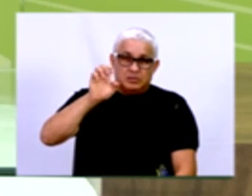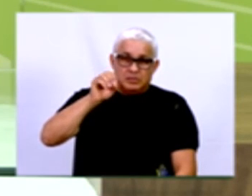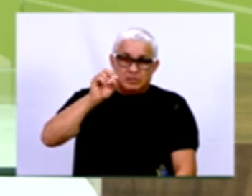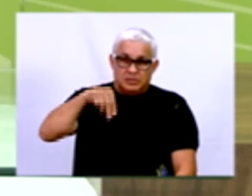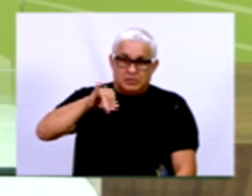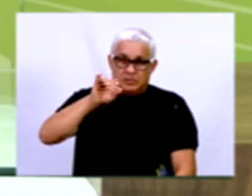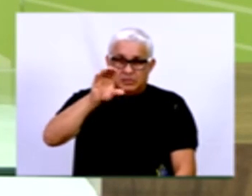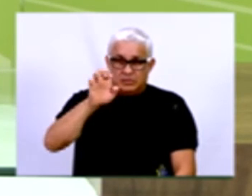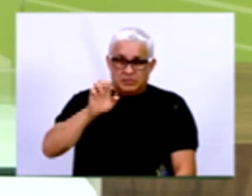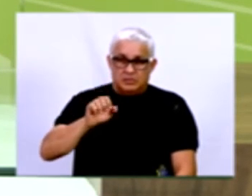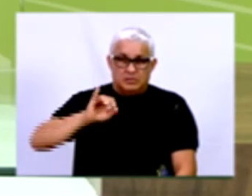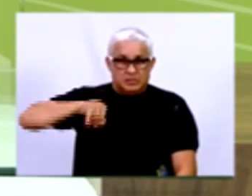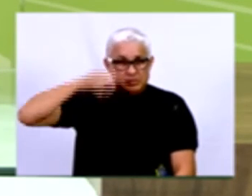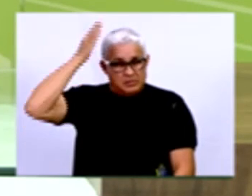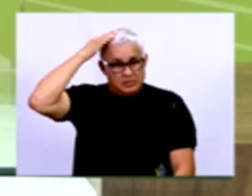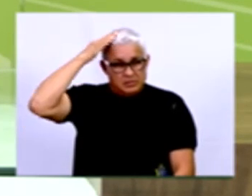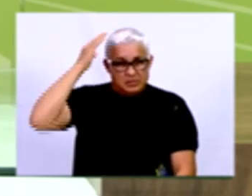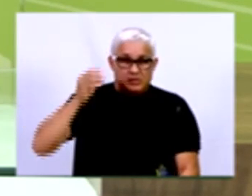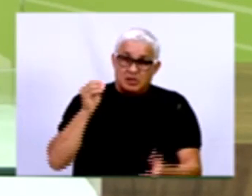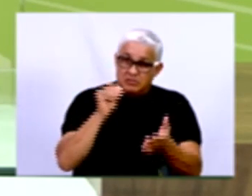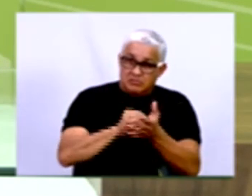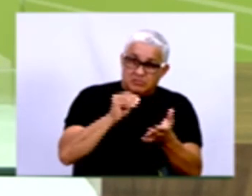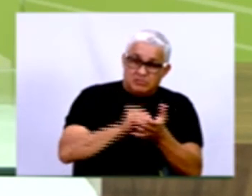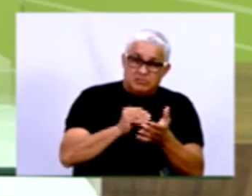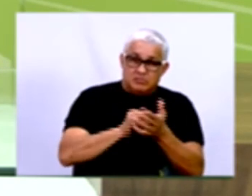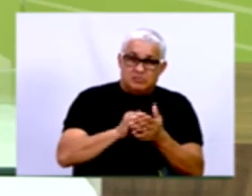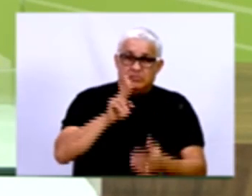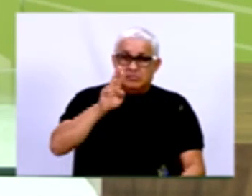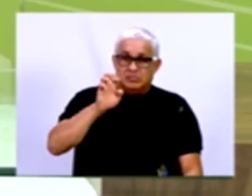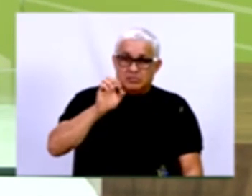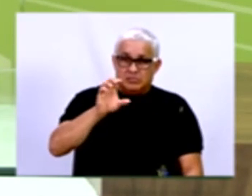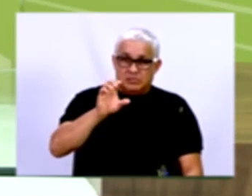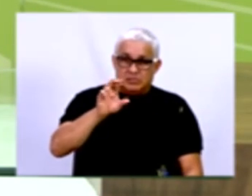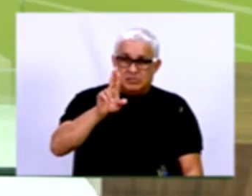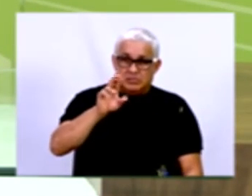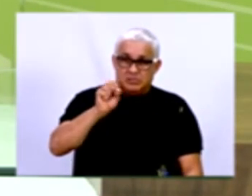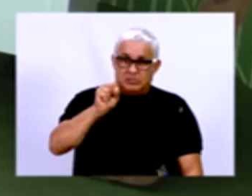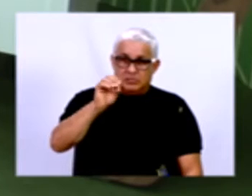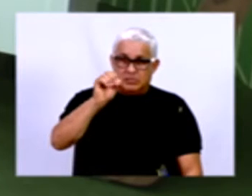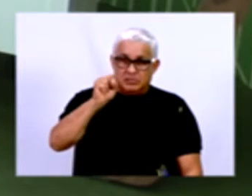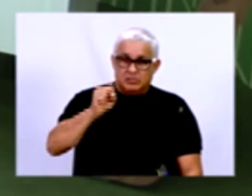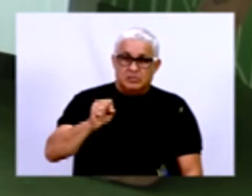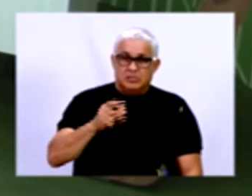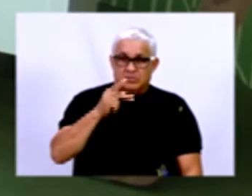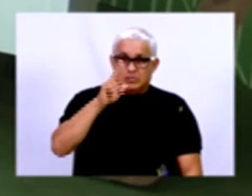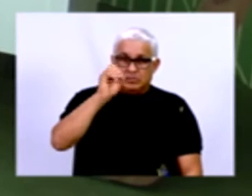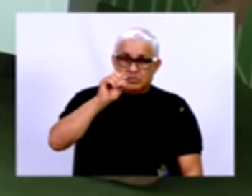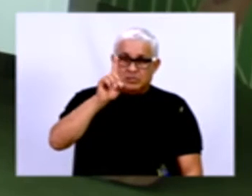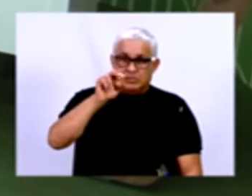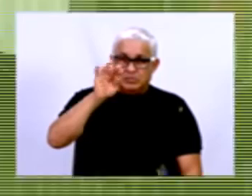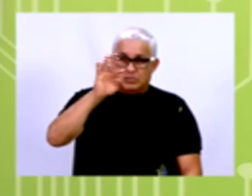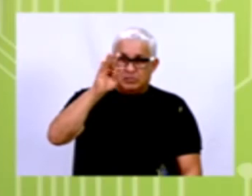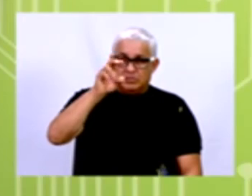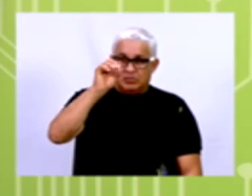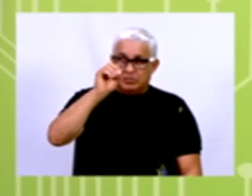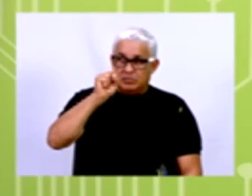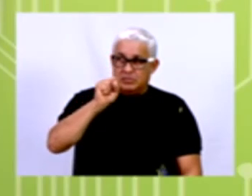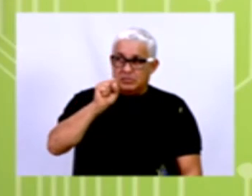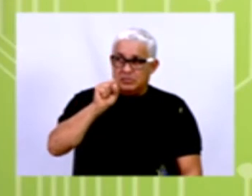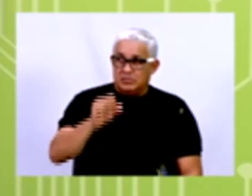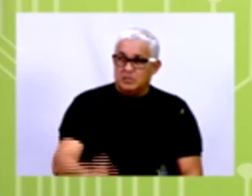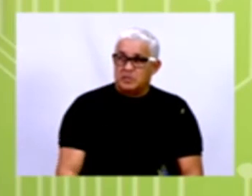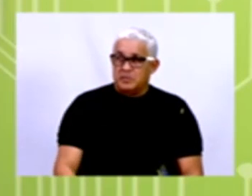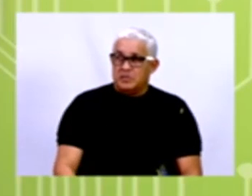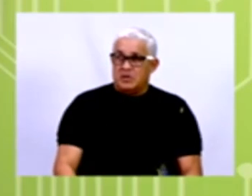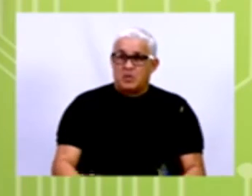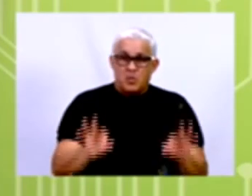da escassez dos recursos produtivos. Uma excelente resposta. Excelente resposta, com base no texto e